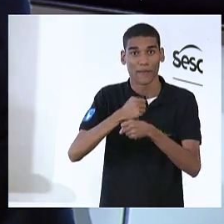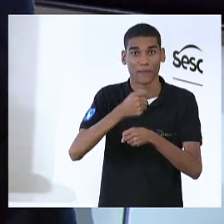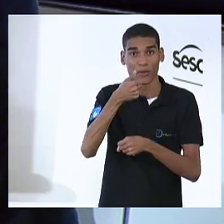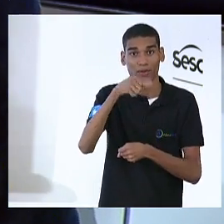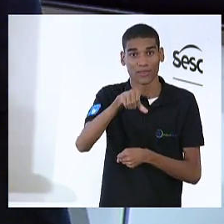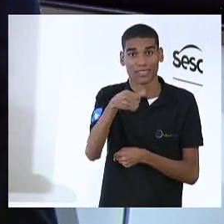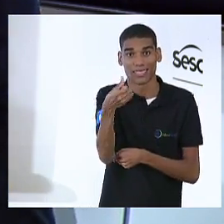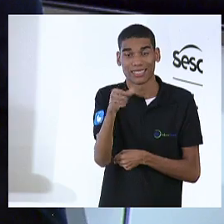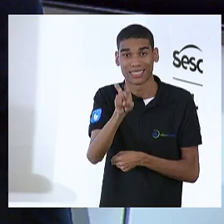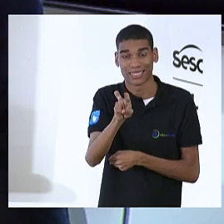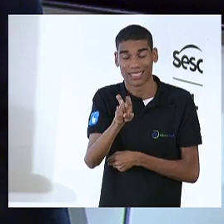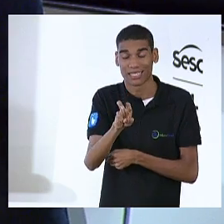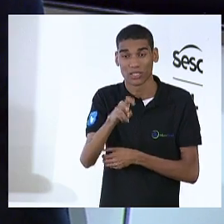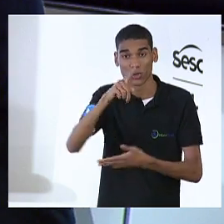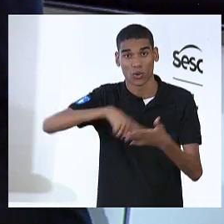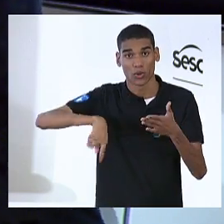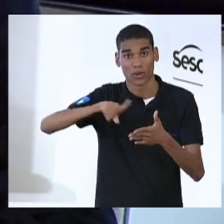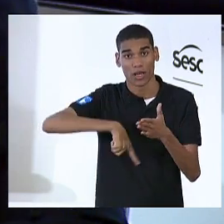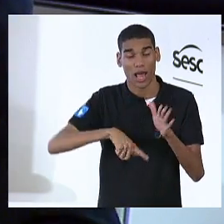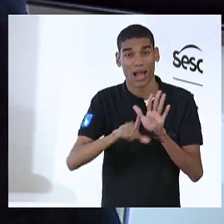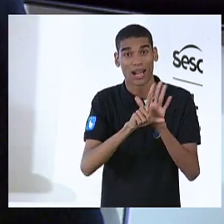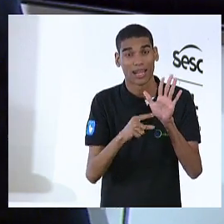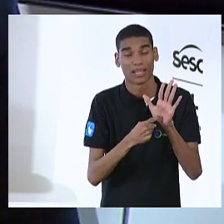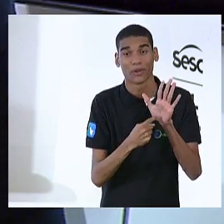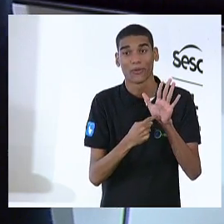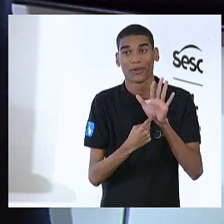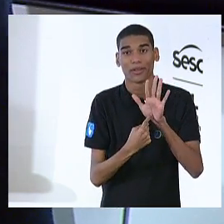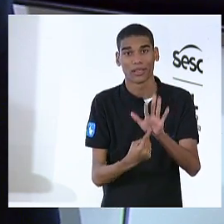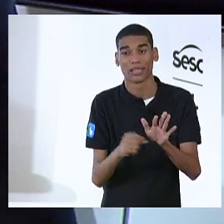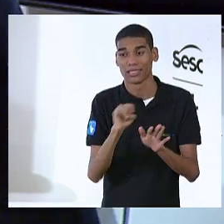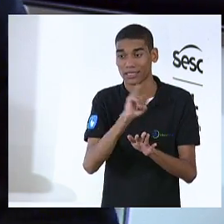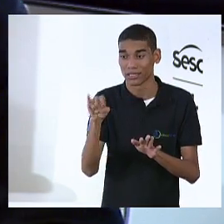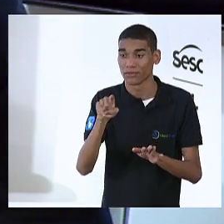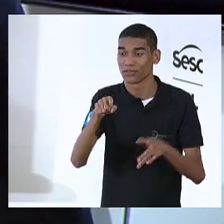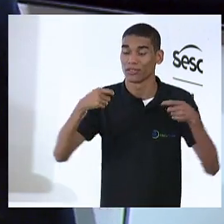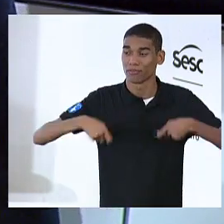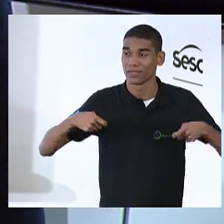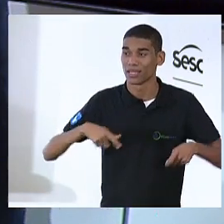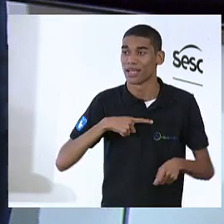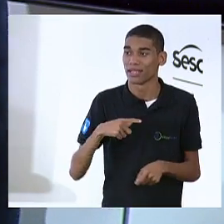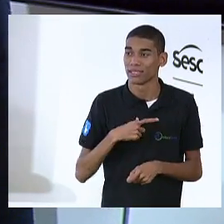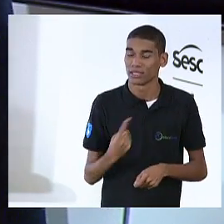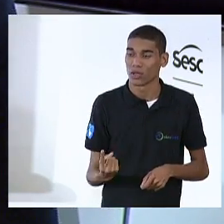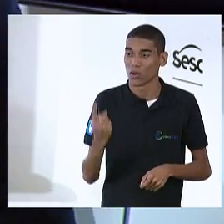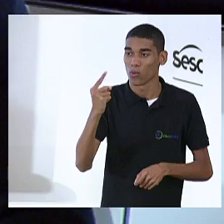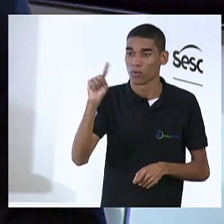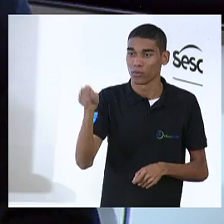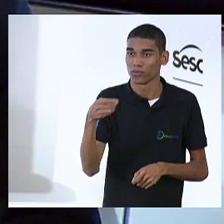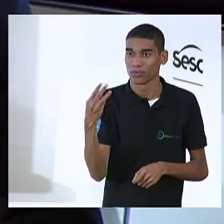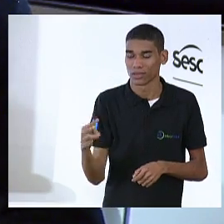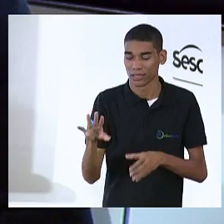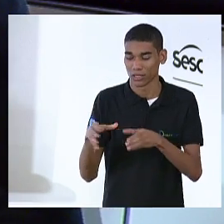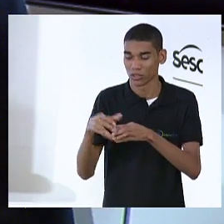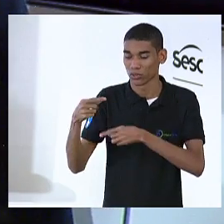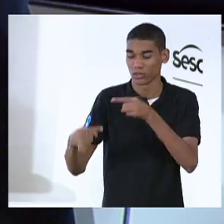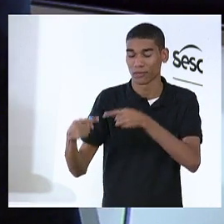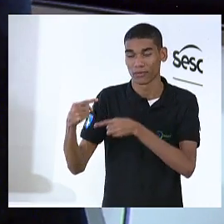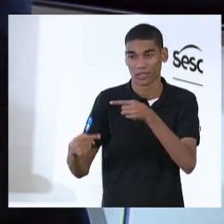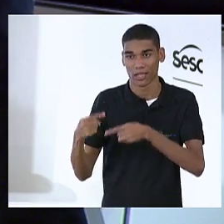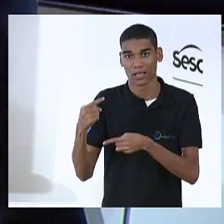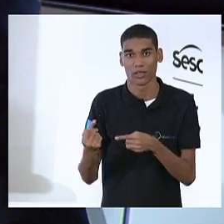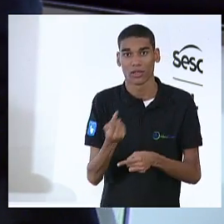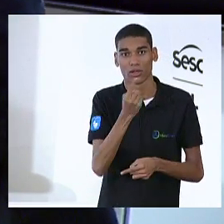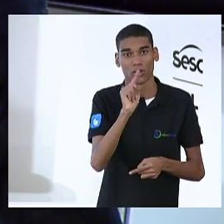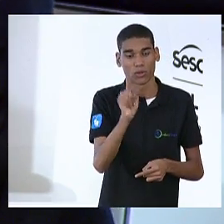corta, 65 a lei é assim, olha, você precisa ter pelo menos um terço de deputados e